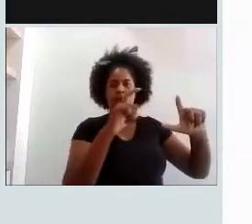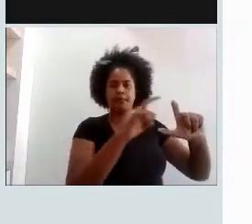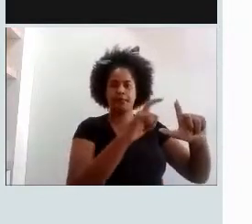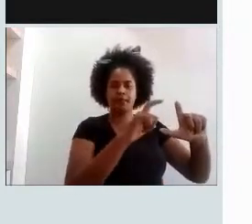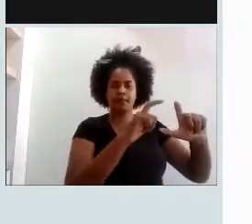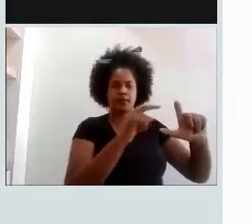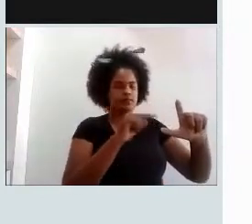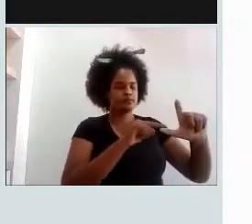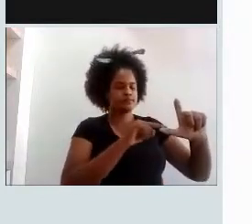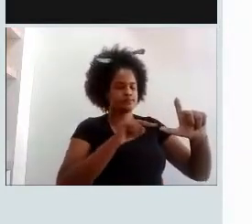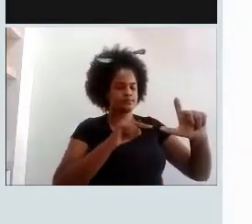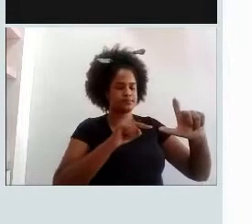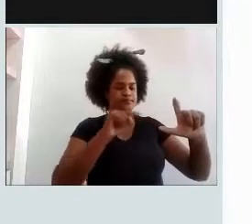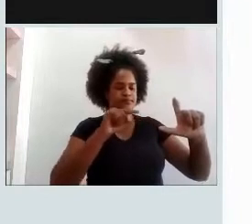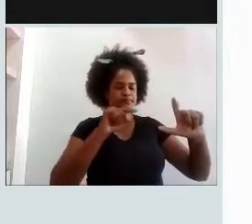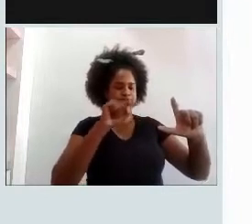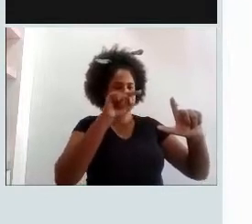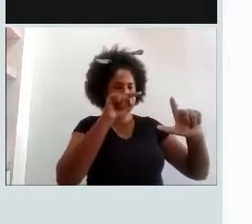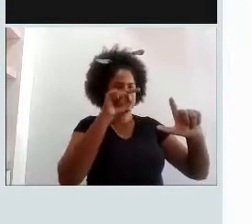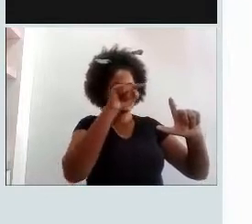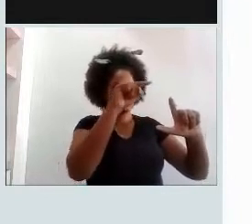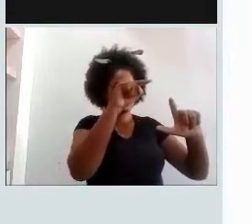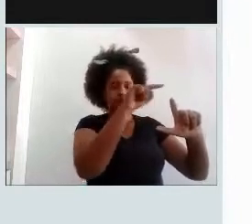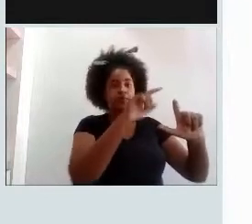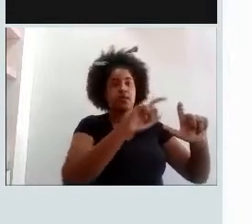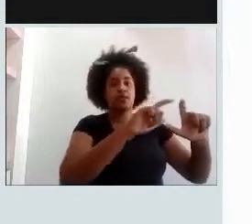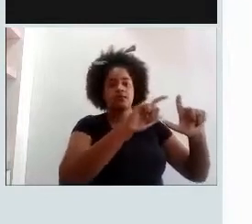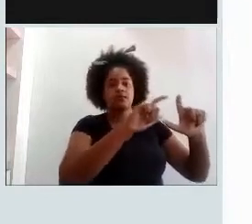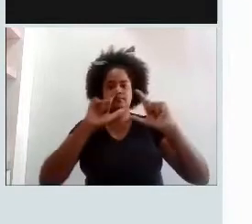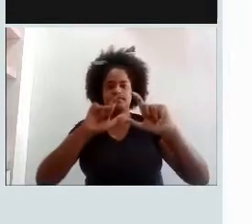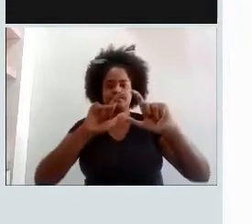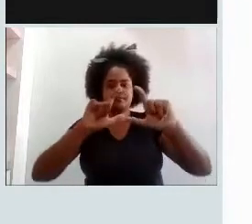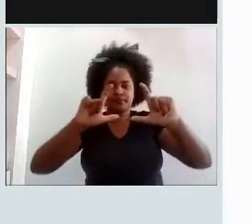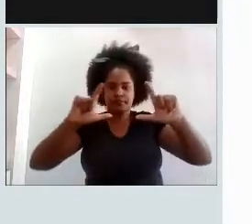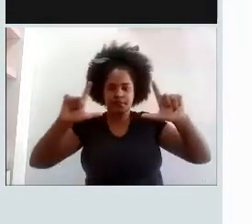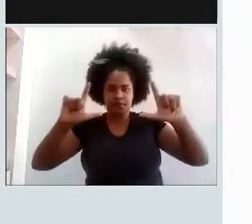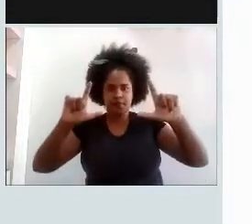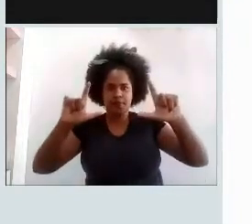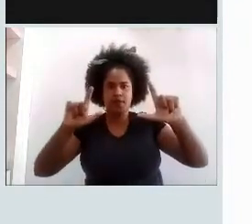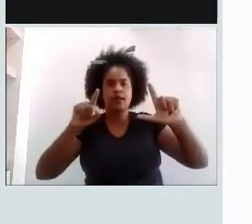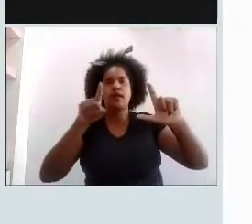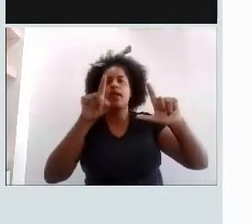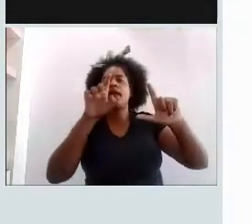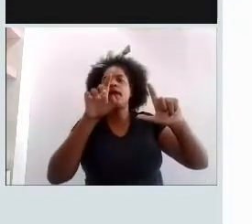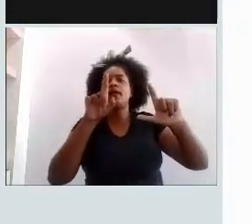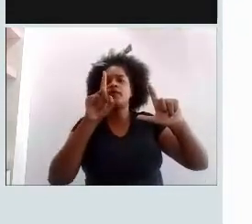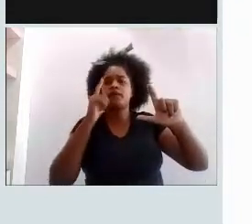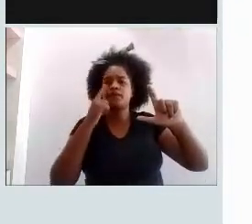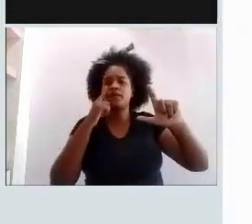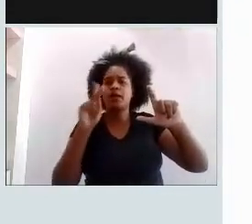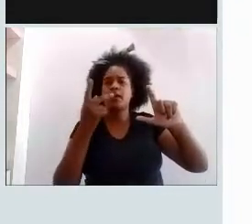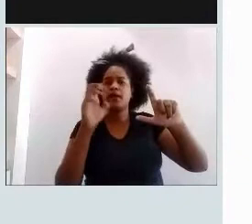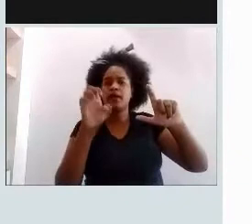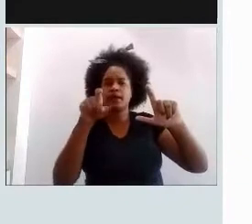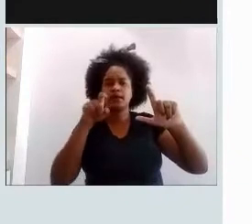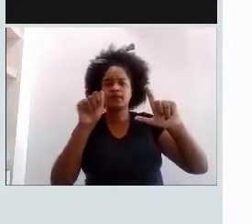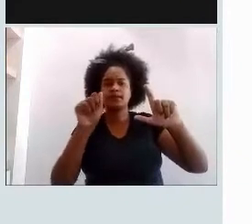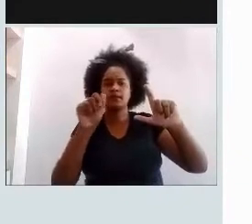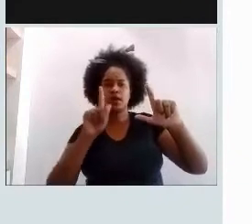desse hexágono maior, a figura maior, o que é o hexágono? É uma figura com 6 lados,